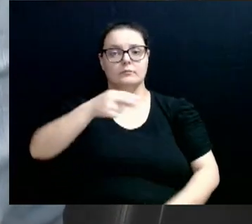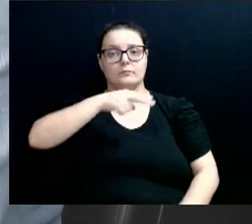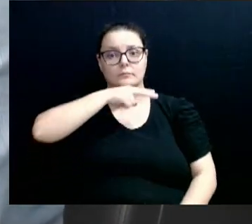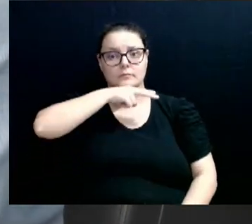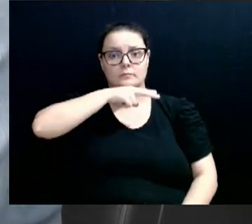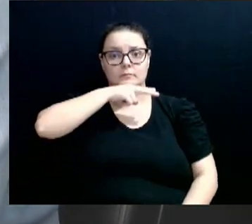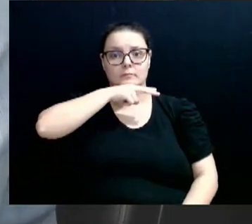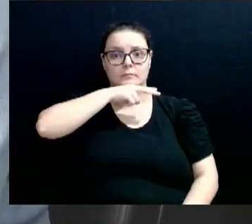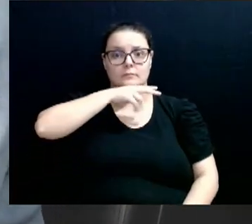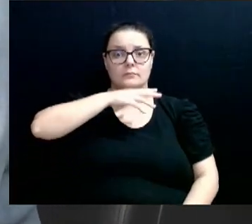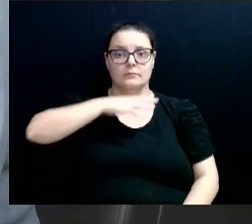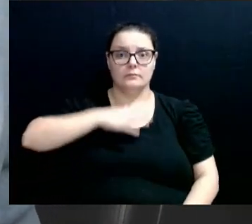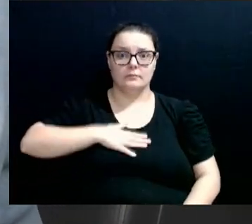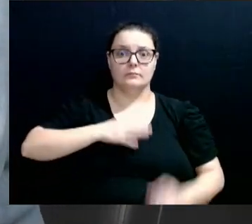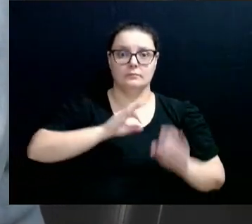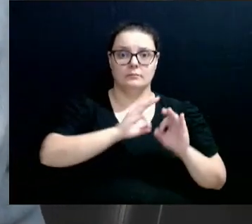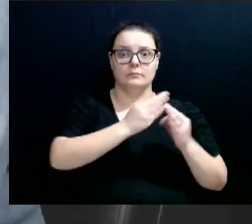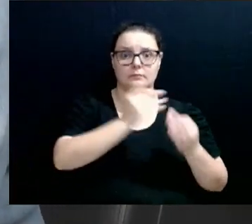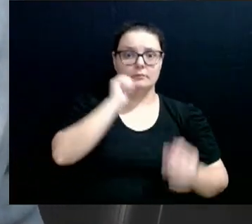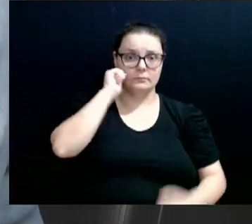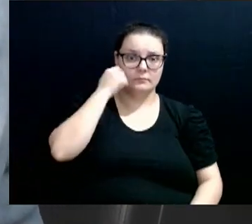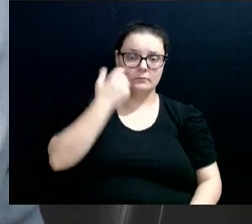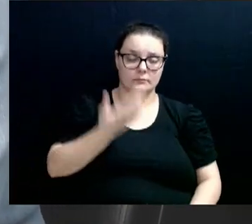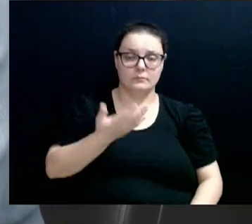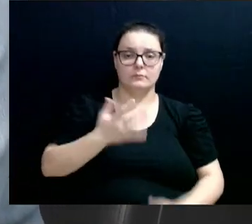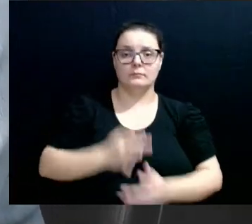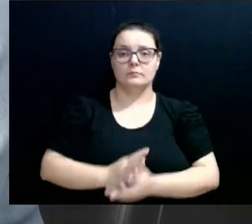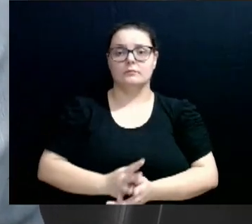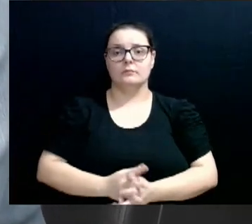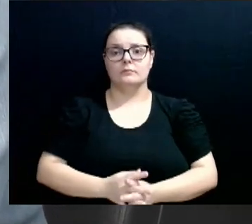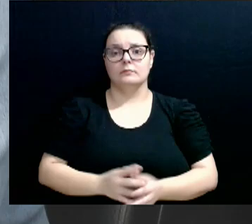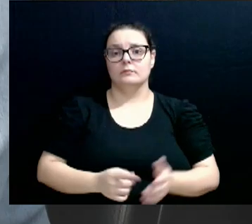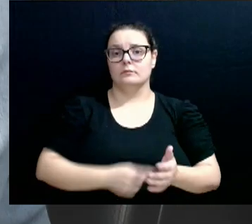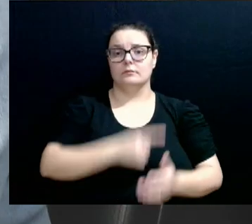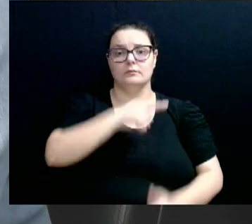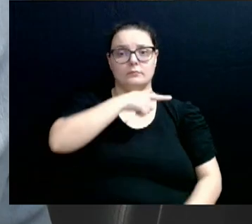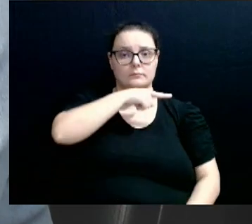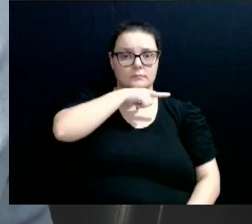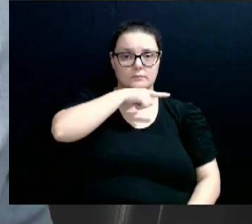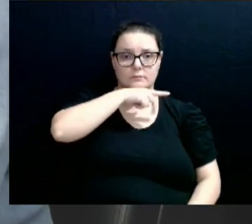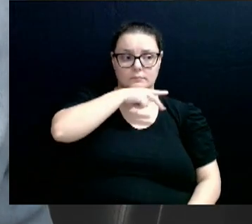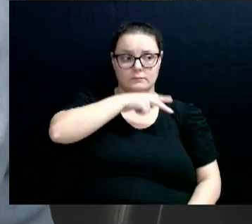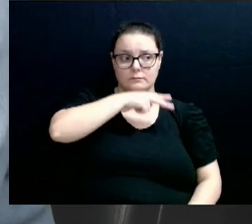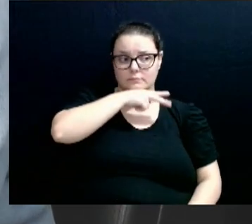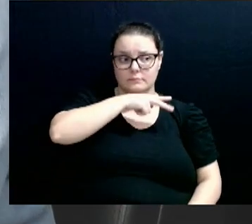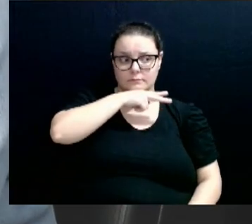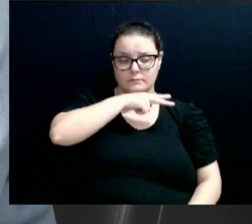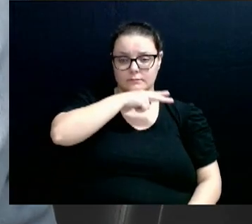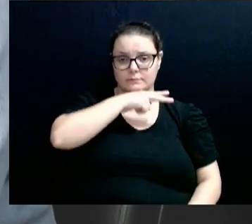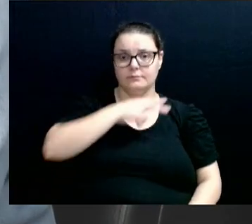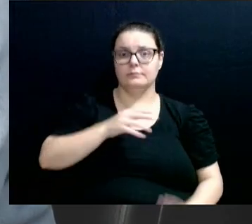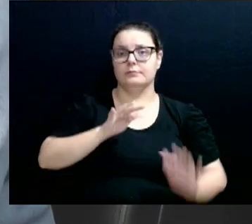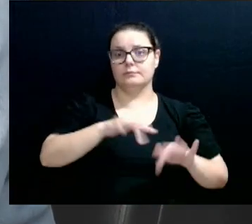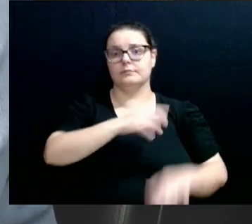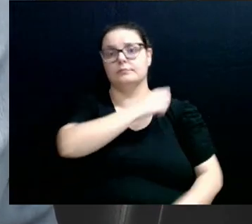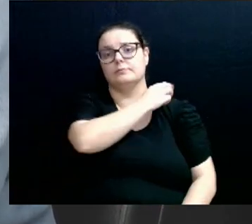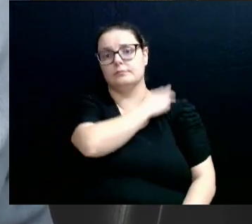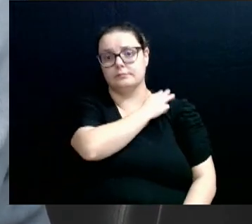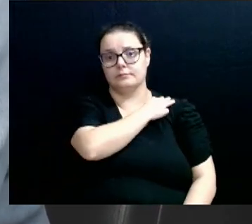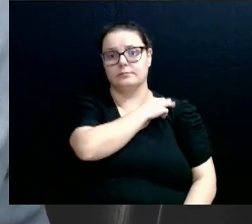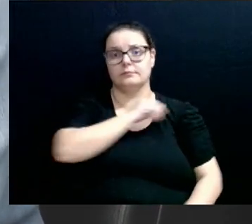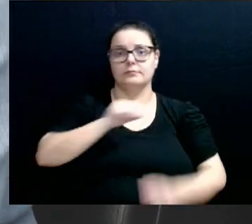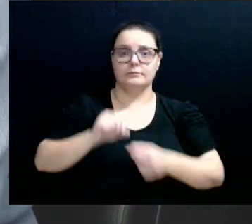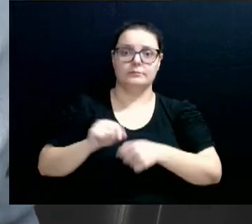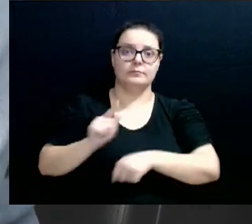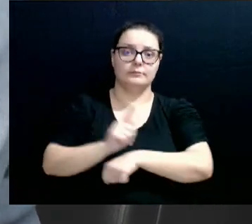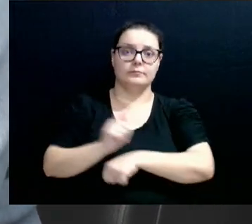família preta, vamos dizer assim, eu fui o primeiro neto a terminar o ensino médio e a fazer curso superior, né? Há muito